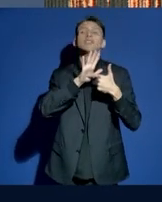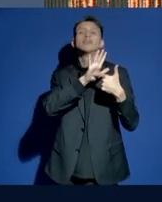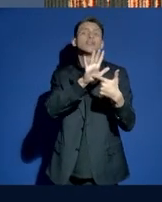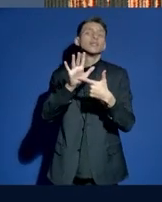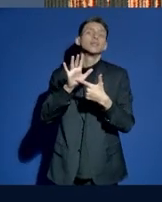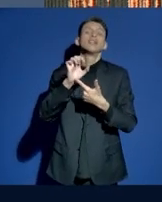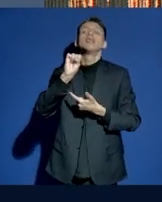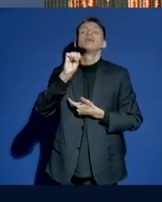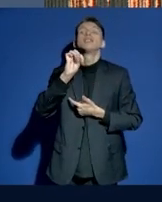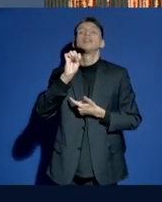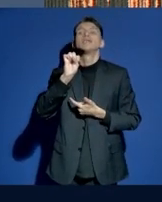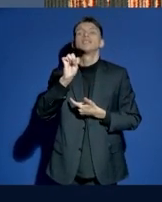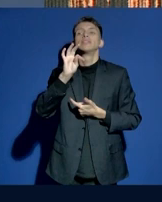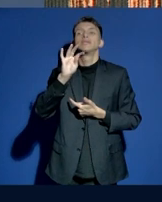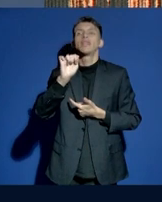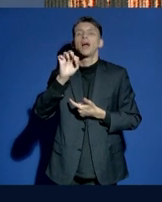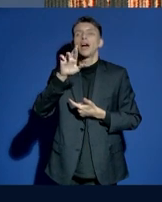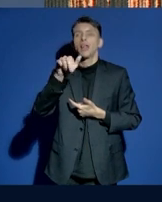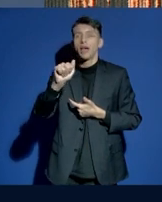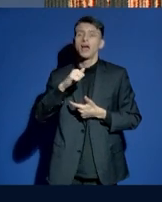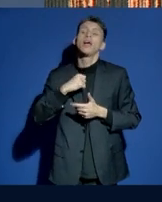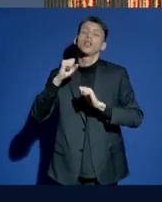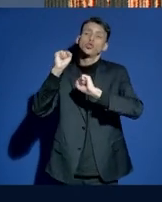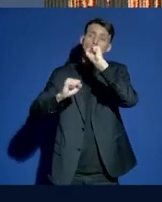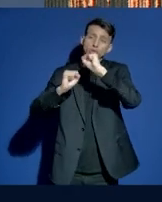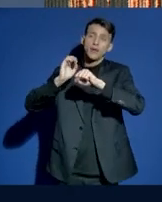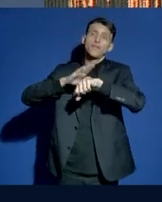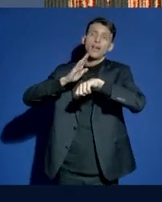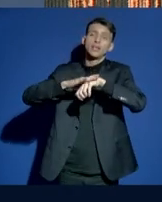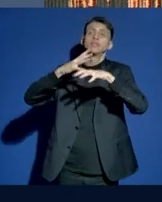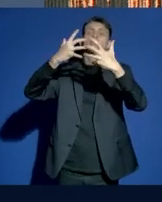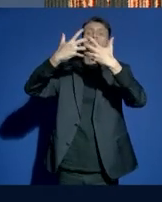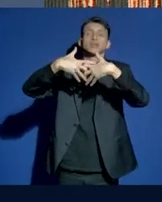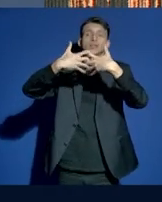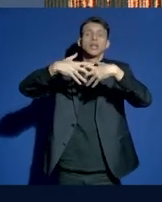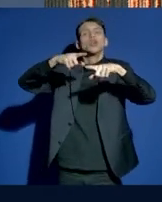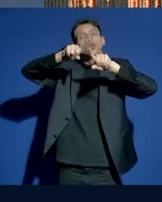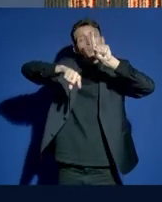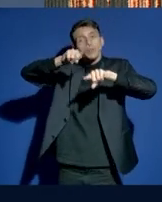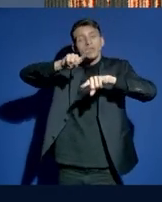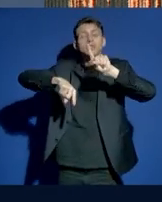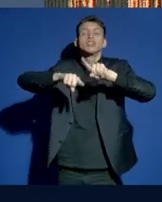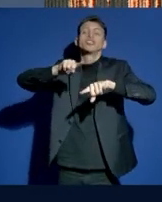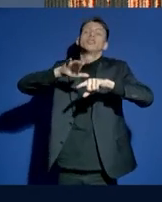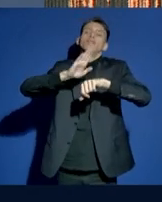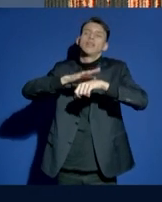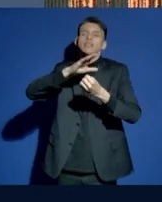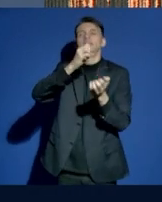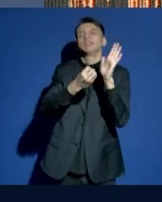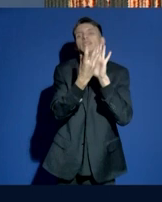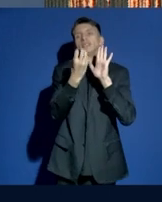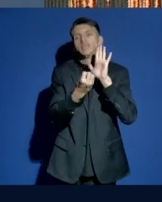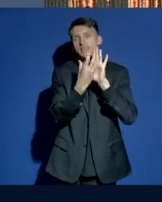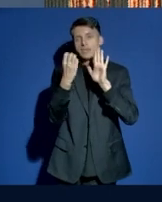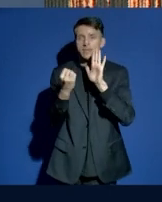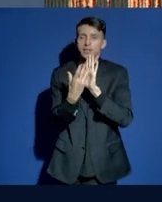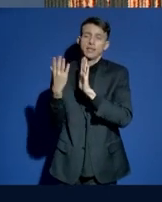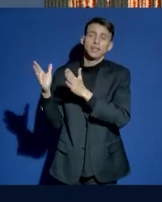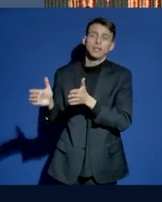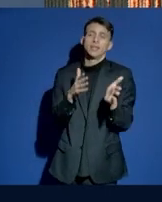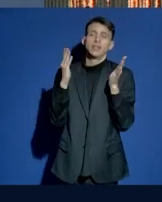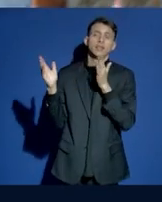um pouquinho da história então a Stara é uma indústria que fabrica máquinas e equipamentos agrícolas a mais de 60 anos né então se foi fundada pelos meus